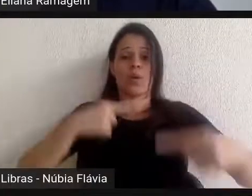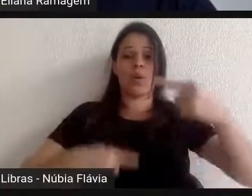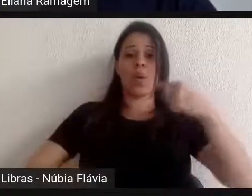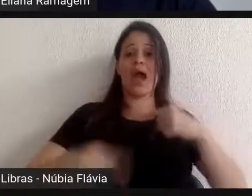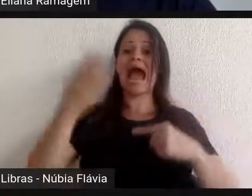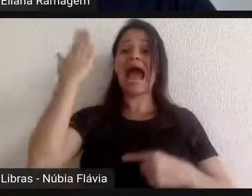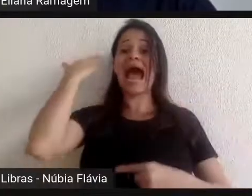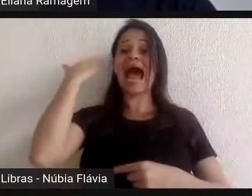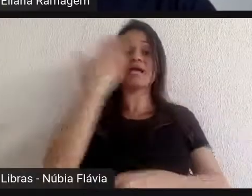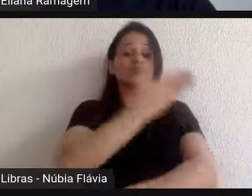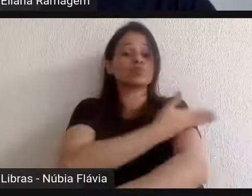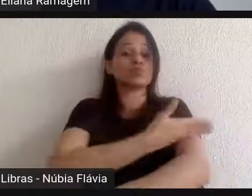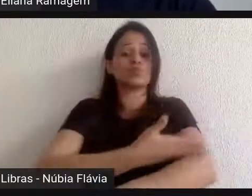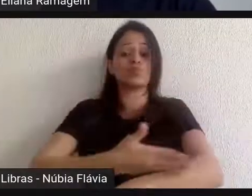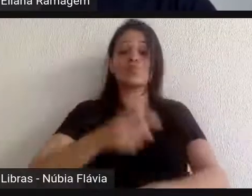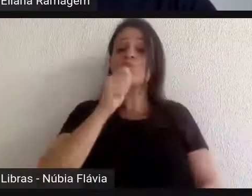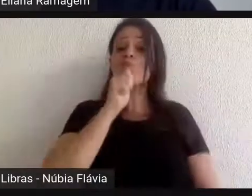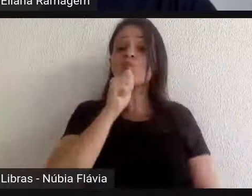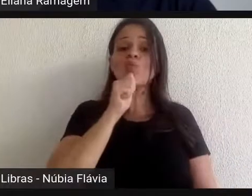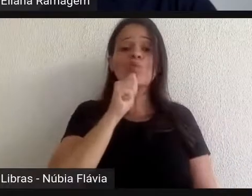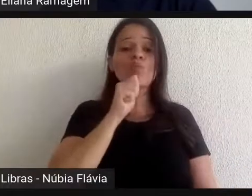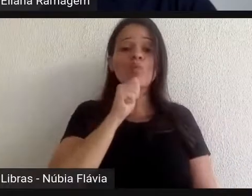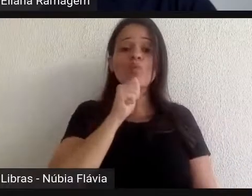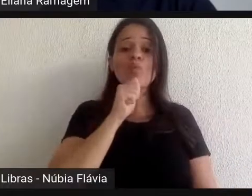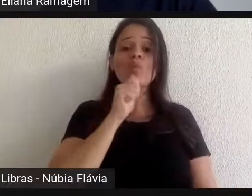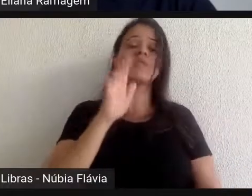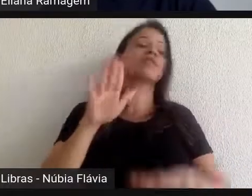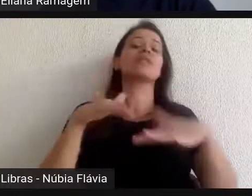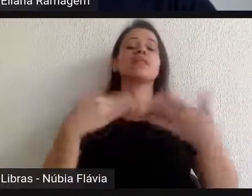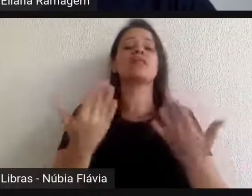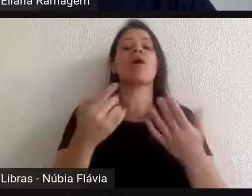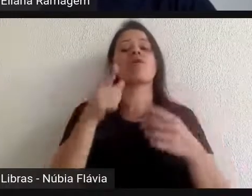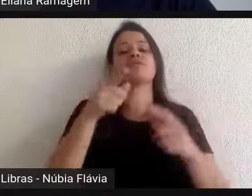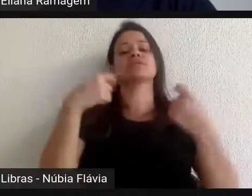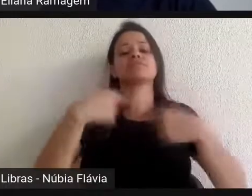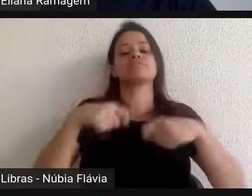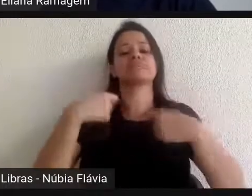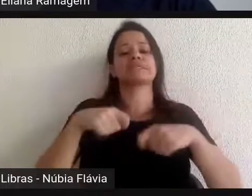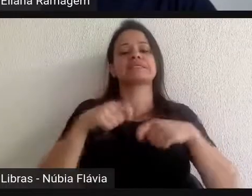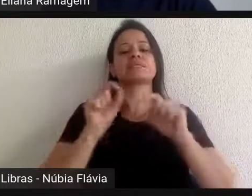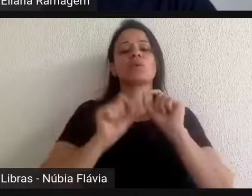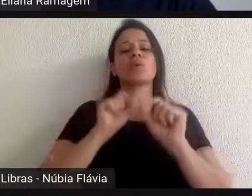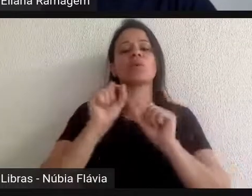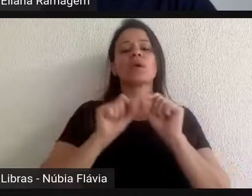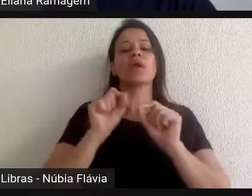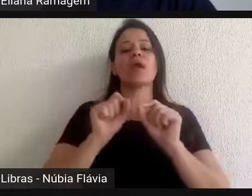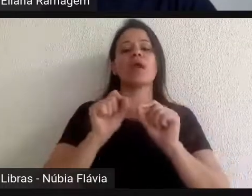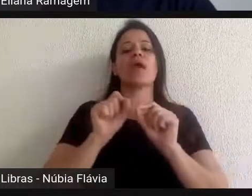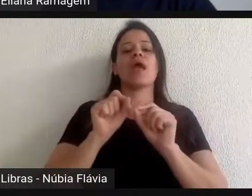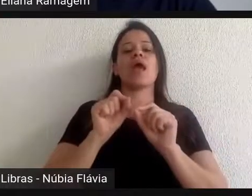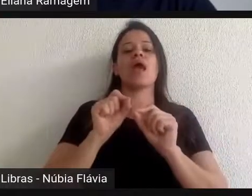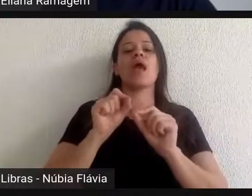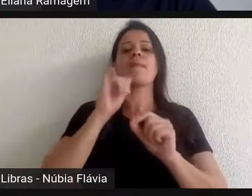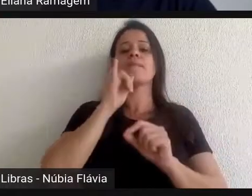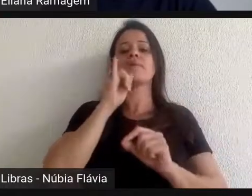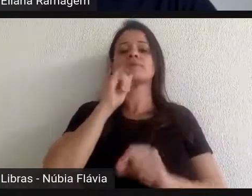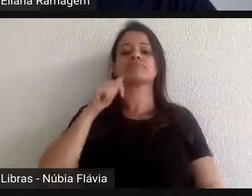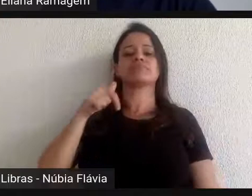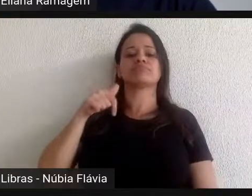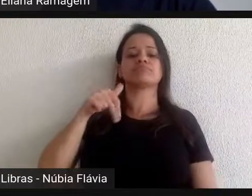tão exigível, você vai utilizar deslocamentos curtos para